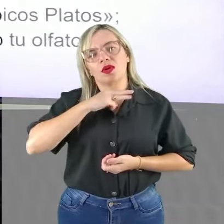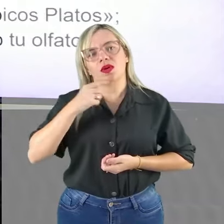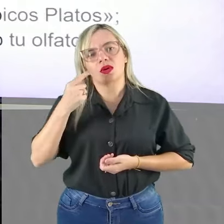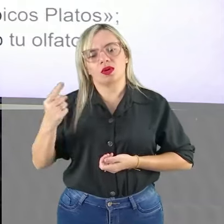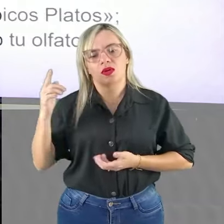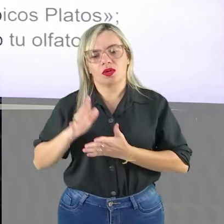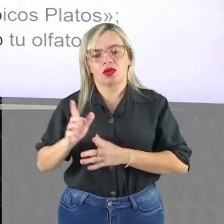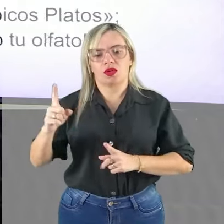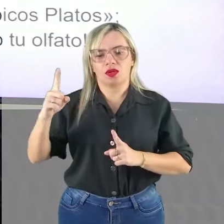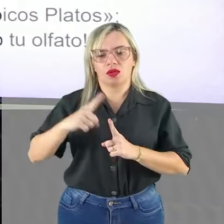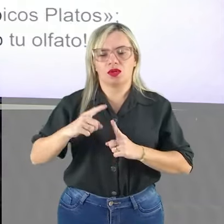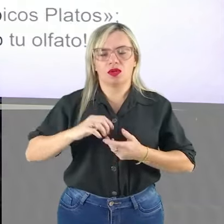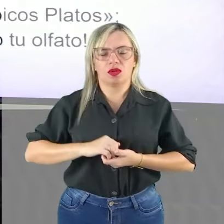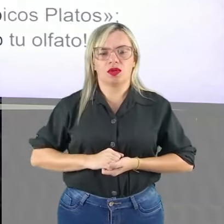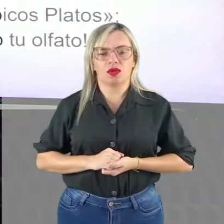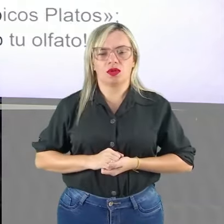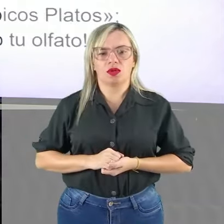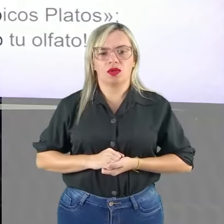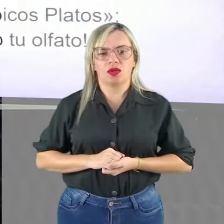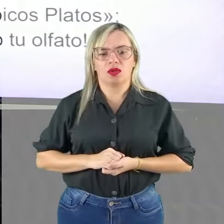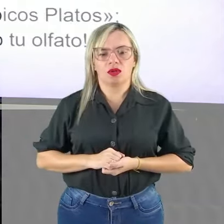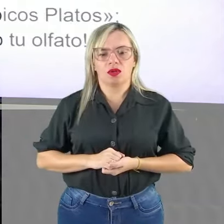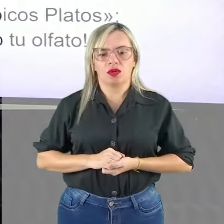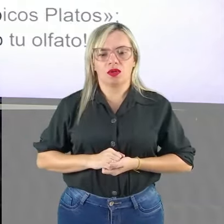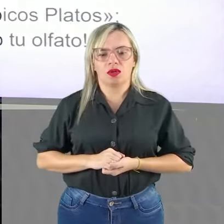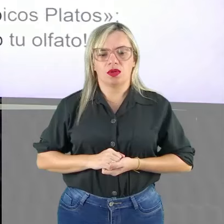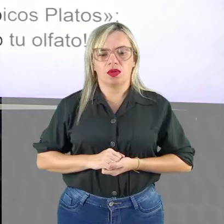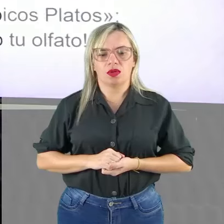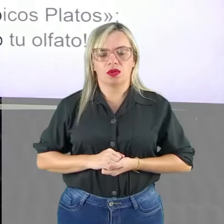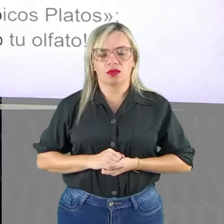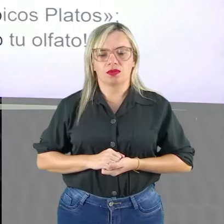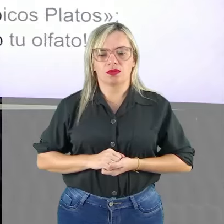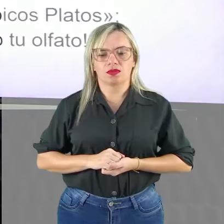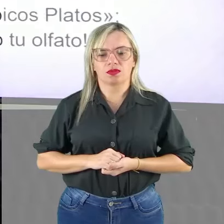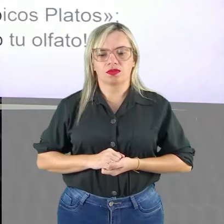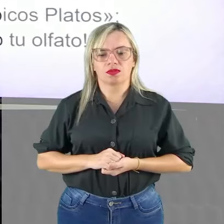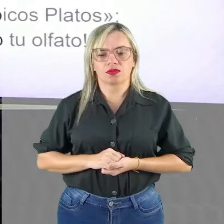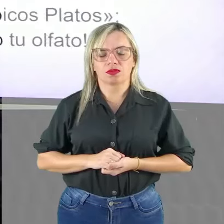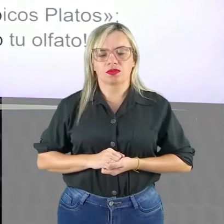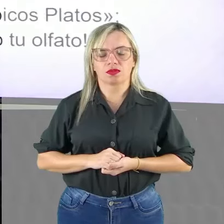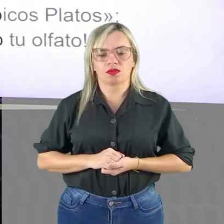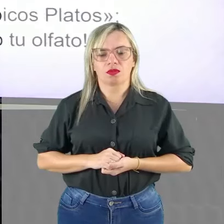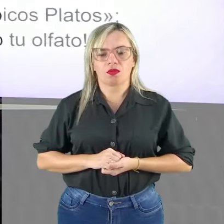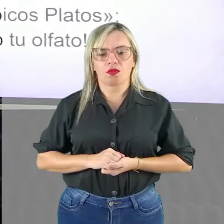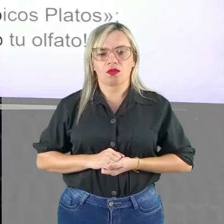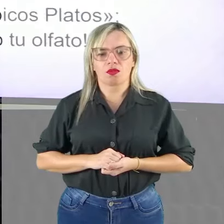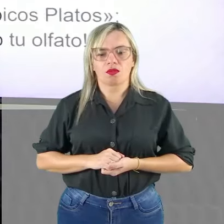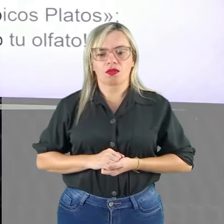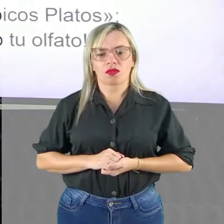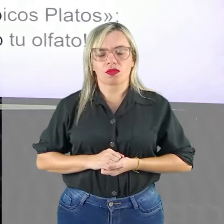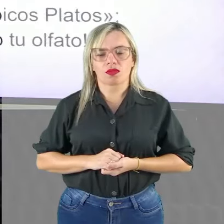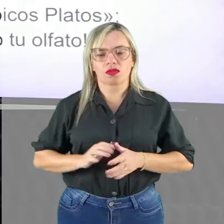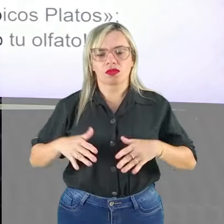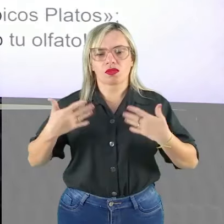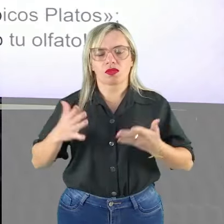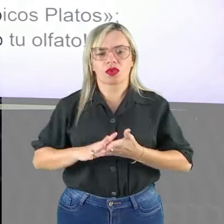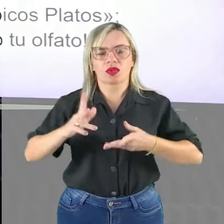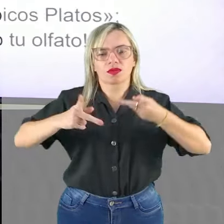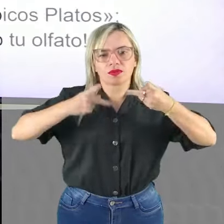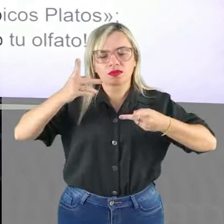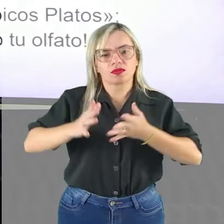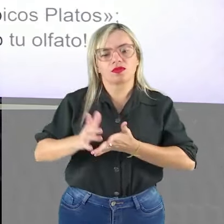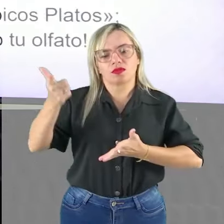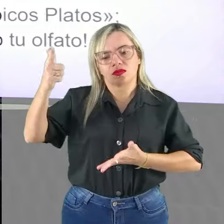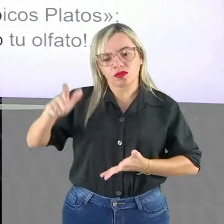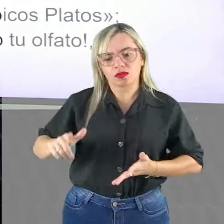de saborosos cochinos qualos te gravas SUS típicos platos então aqui falando de novo